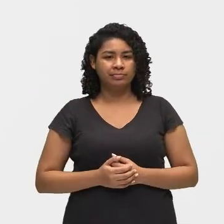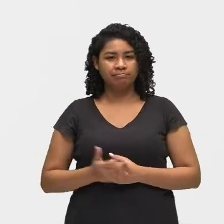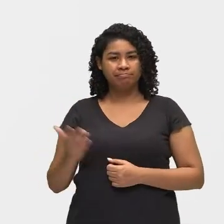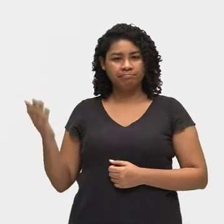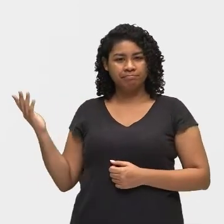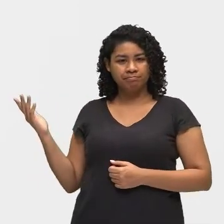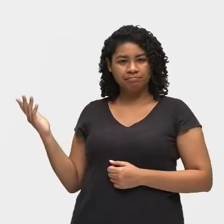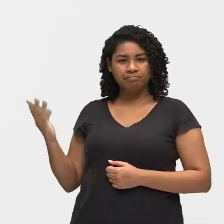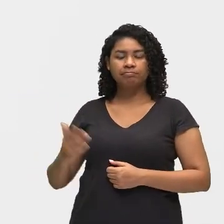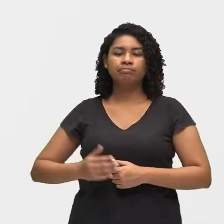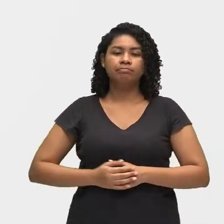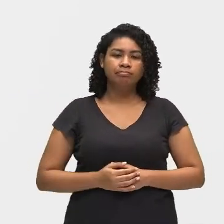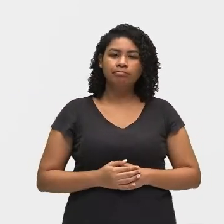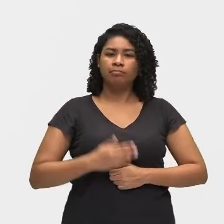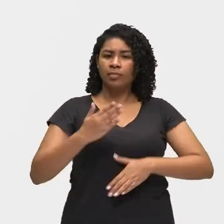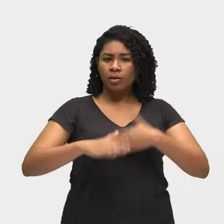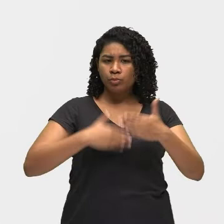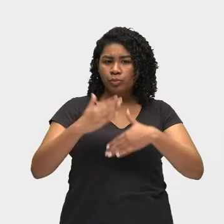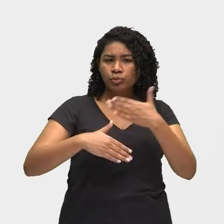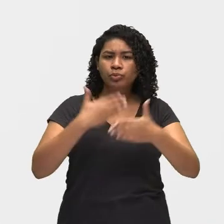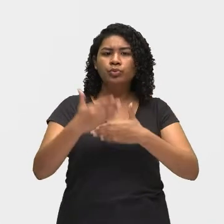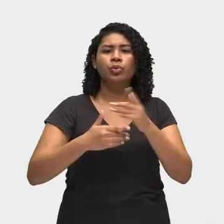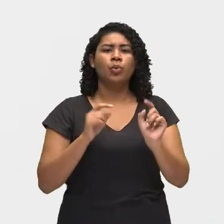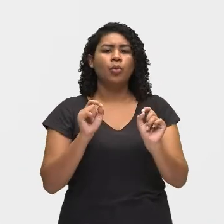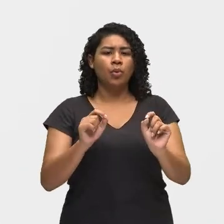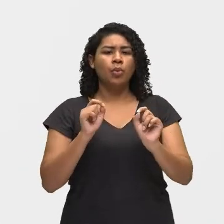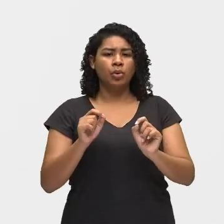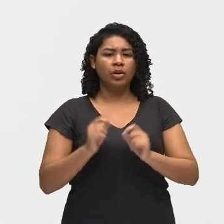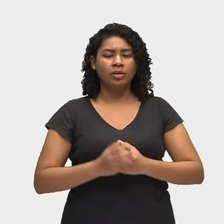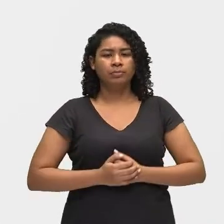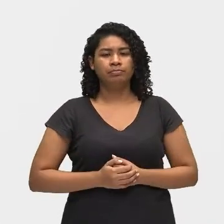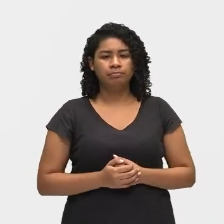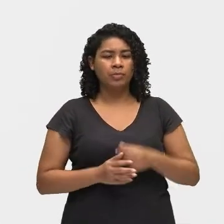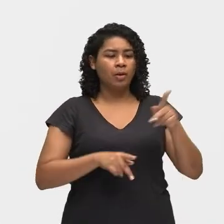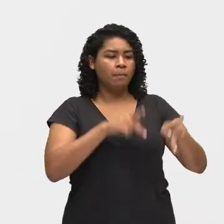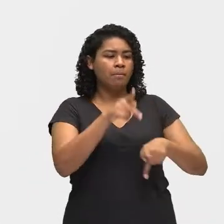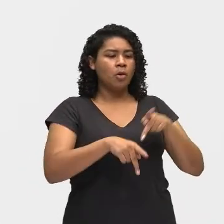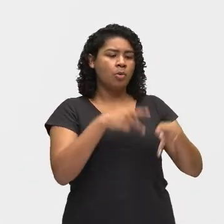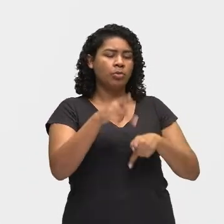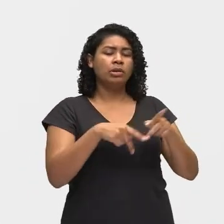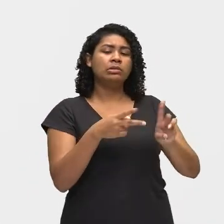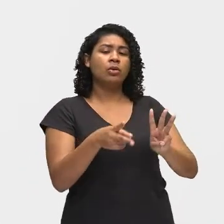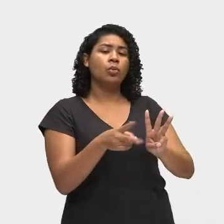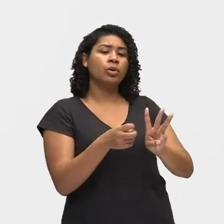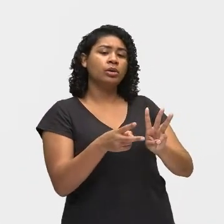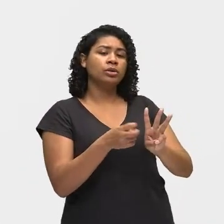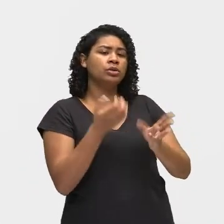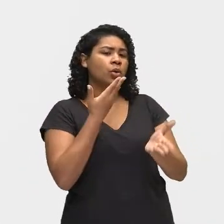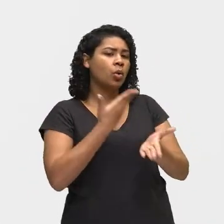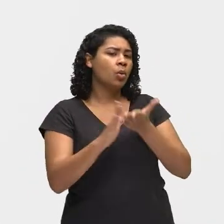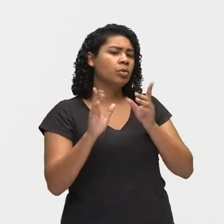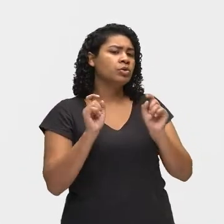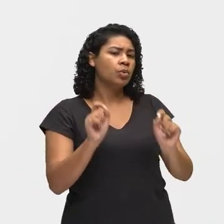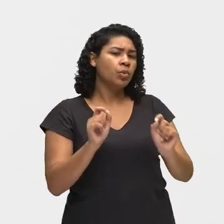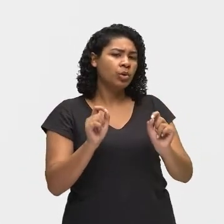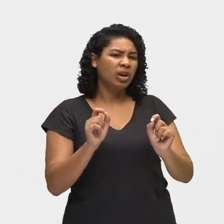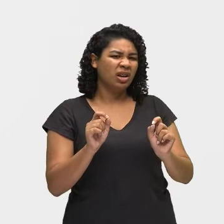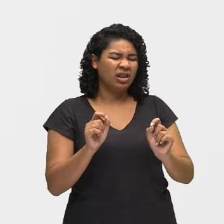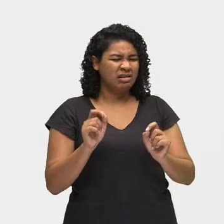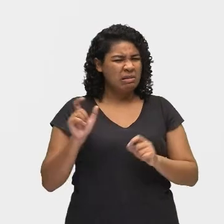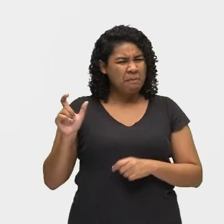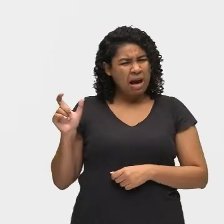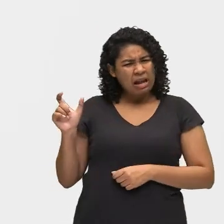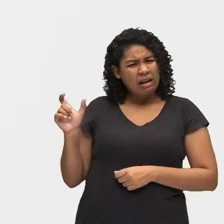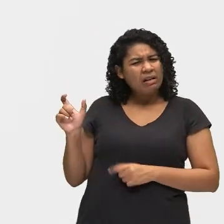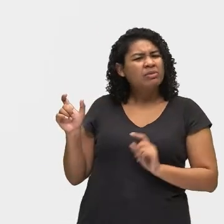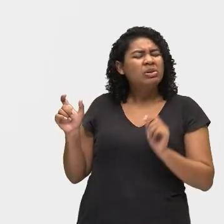Intensificação do processo de depopulação dos povos indígenas da região. Espera aí, professor, que o senhor colocou uma palavra que